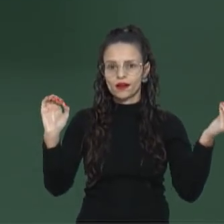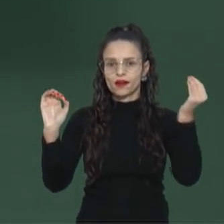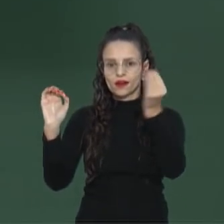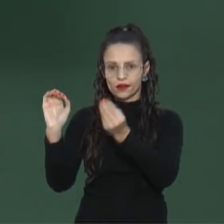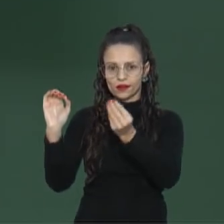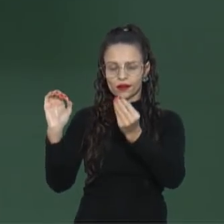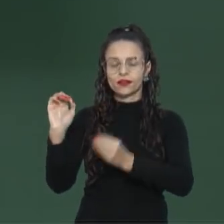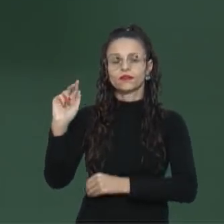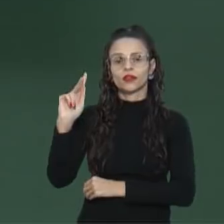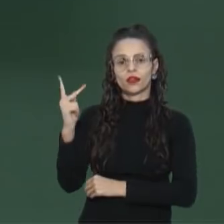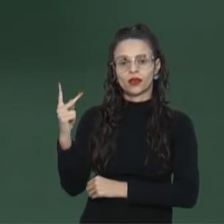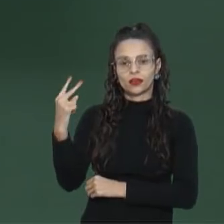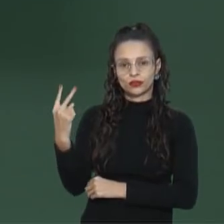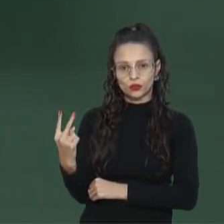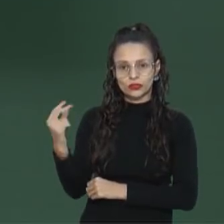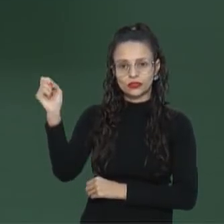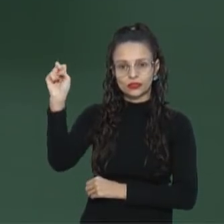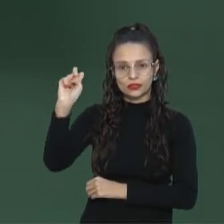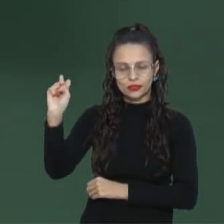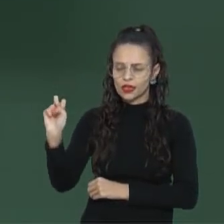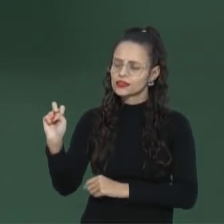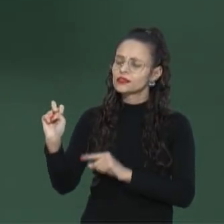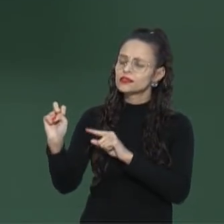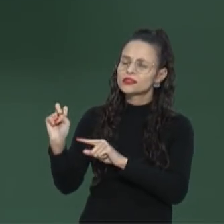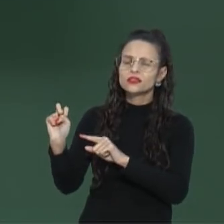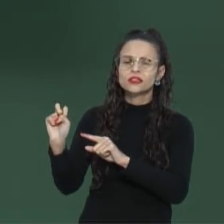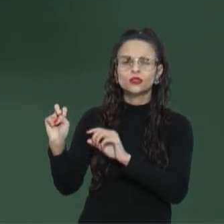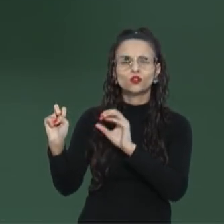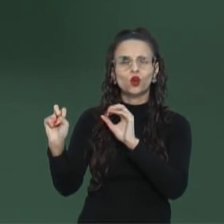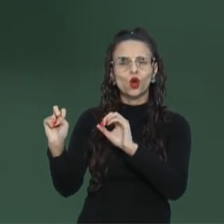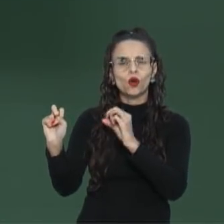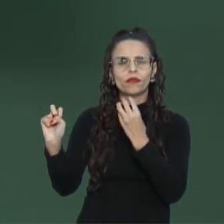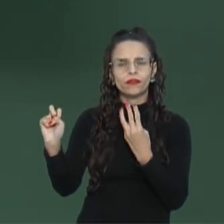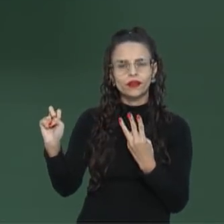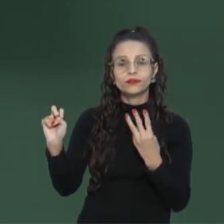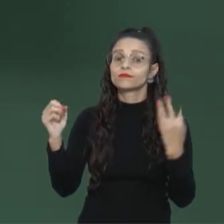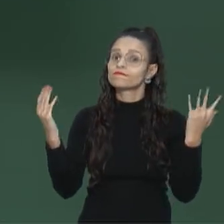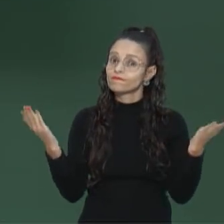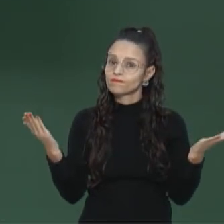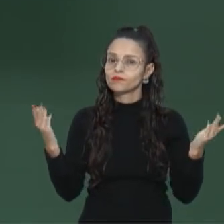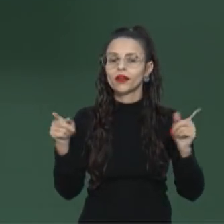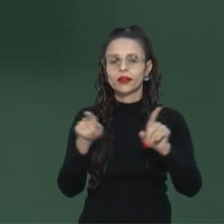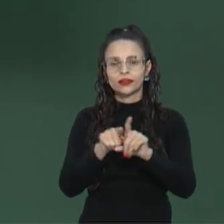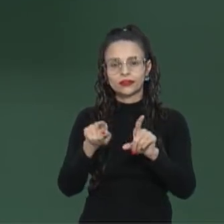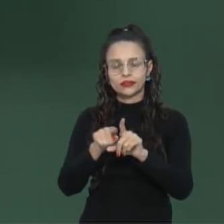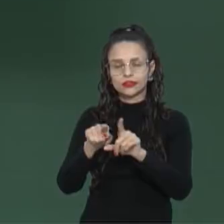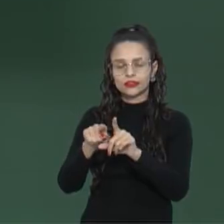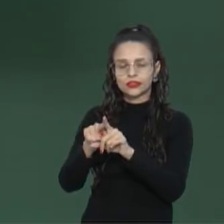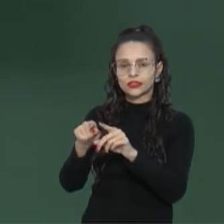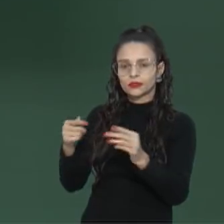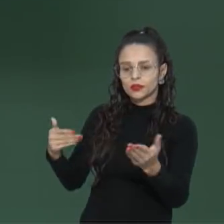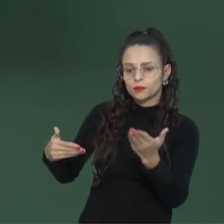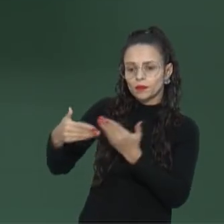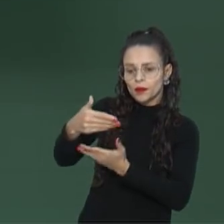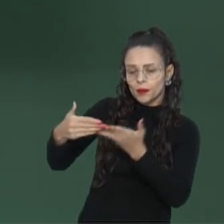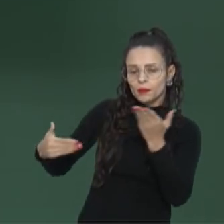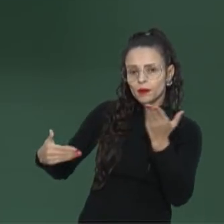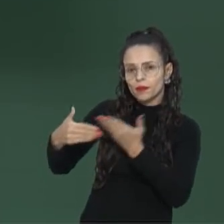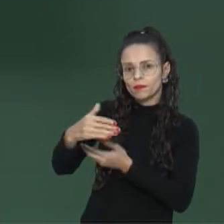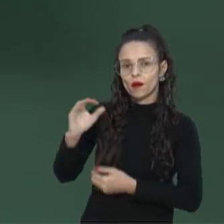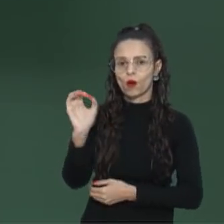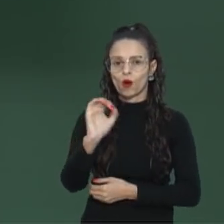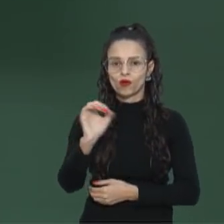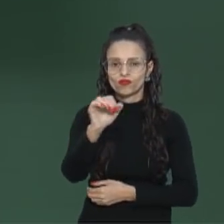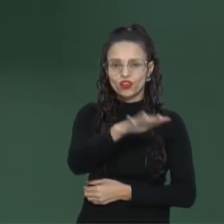dar H2S, não deveria dar O3? Pois é, mas ele também reage com o oxigênio do ar. Então,